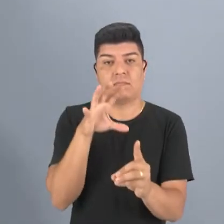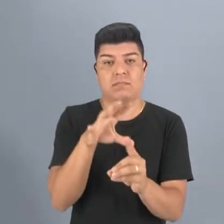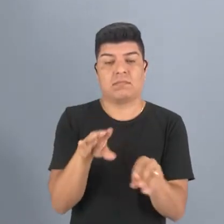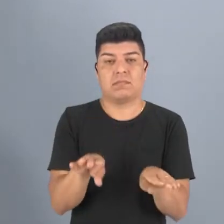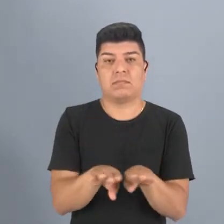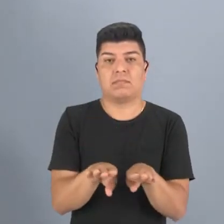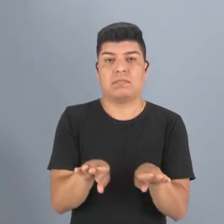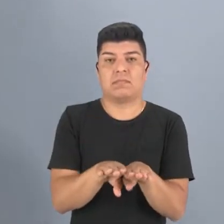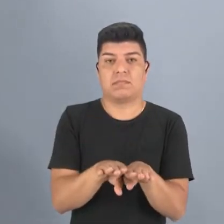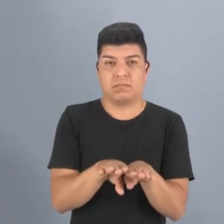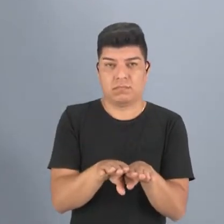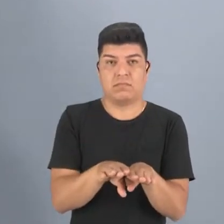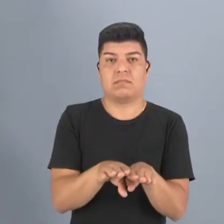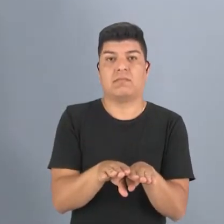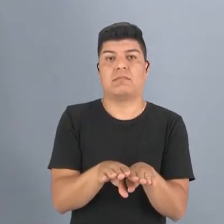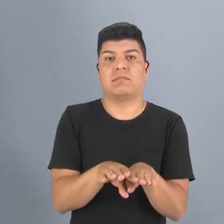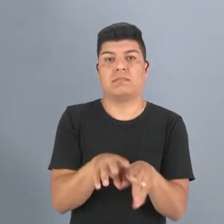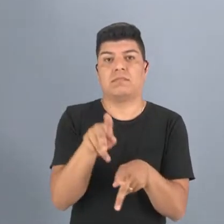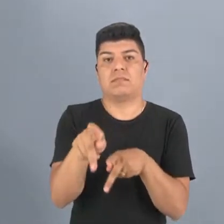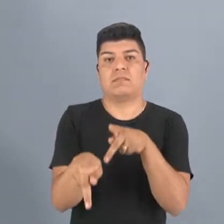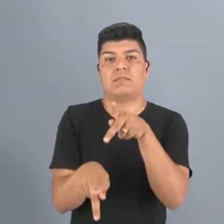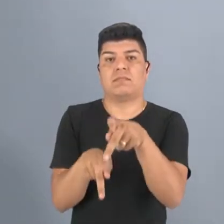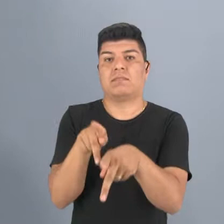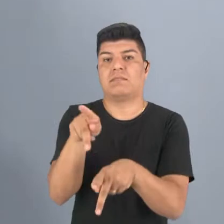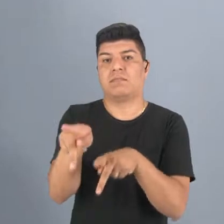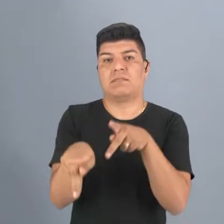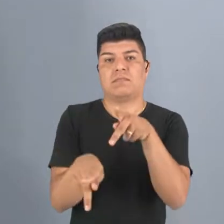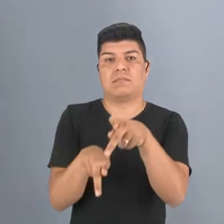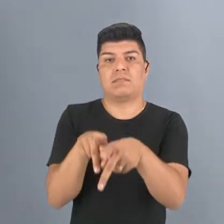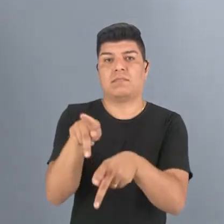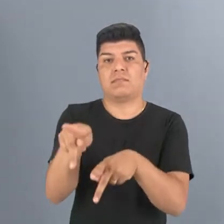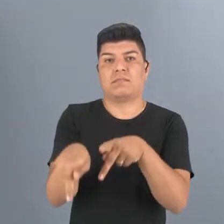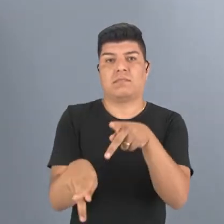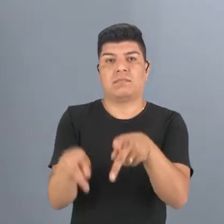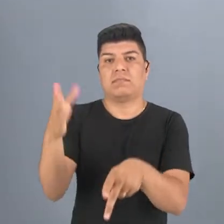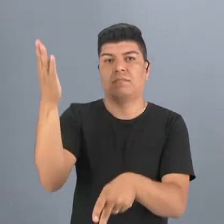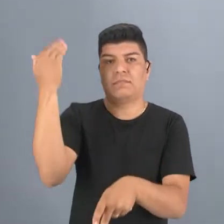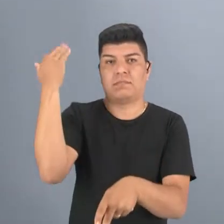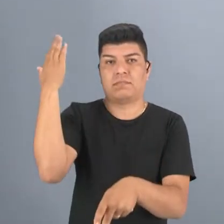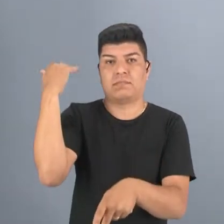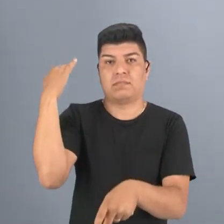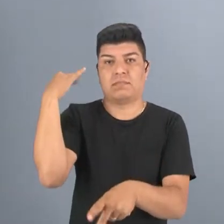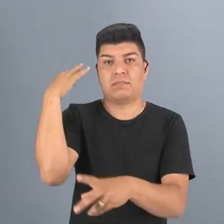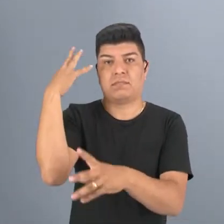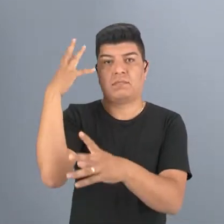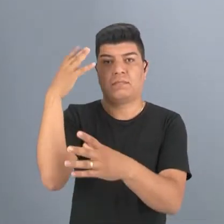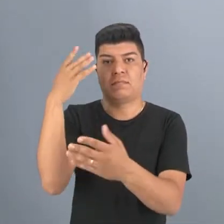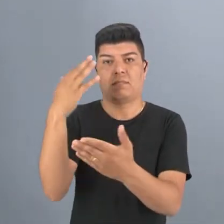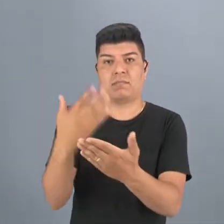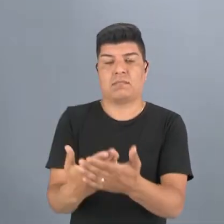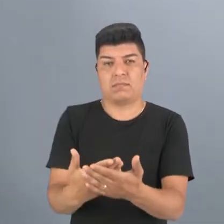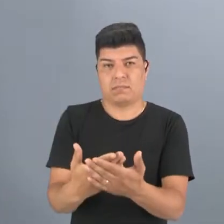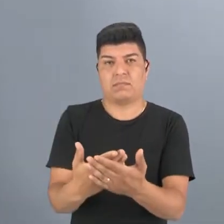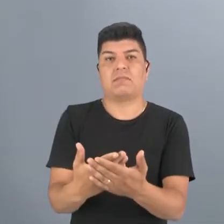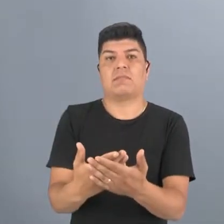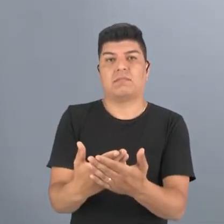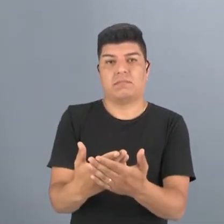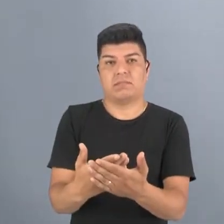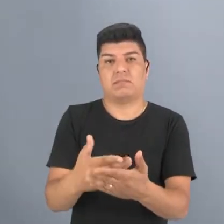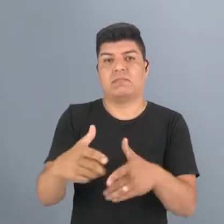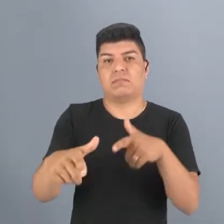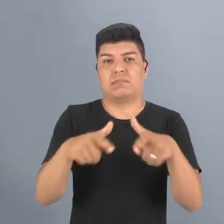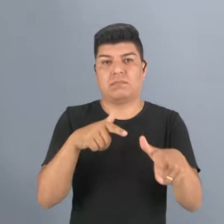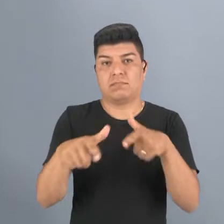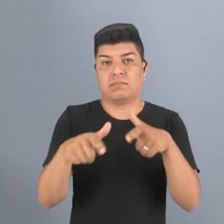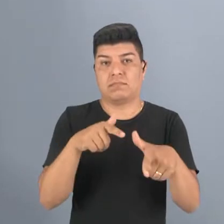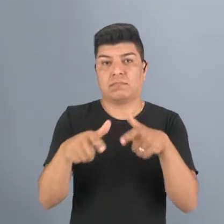também por esse povo, né? Por essa época até os dias de hoje. Falamos um pouquinho do trabalho,